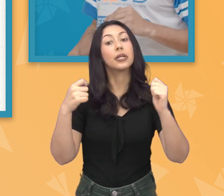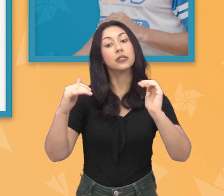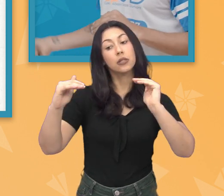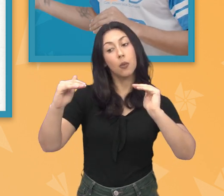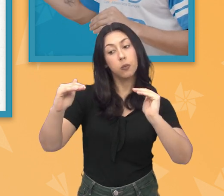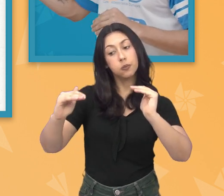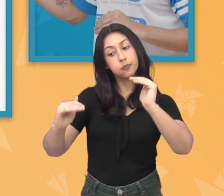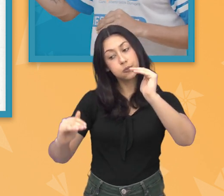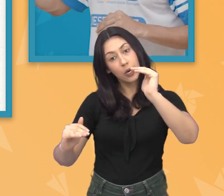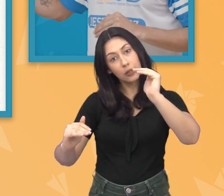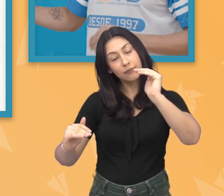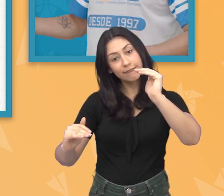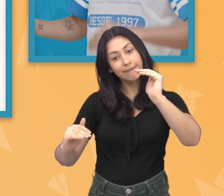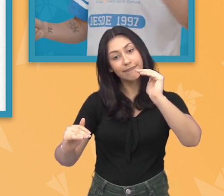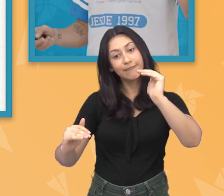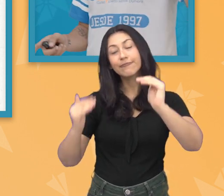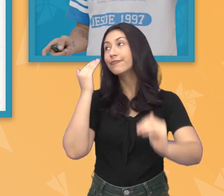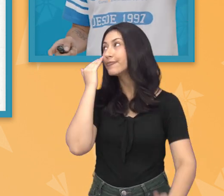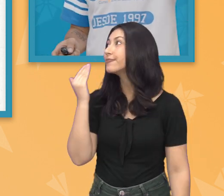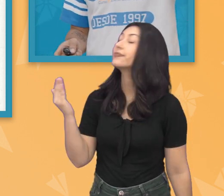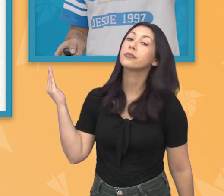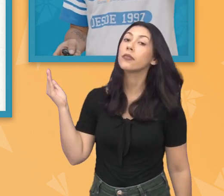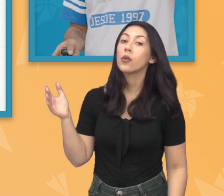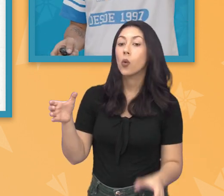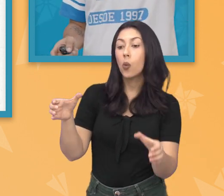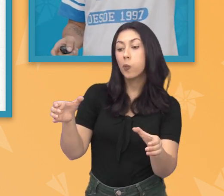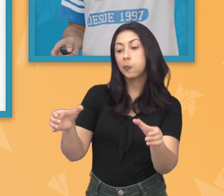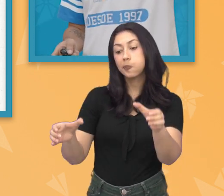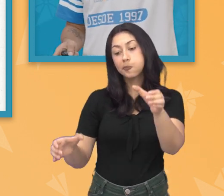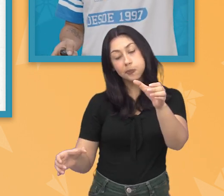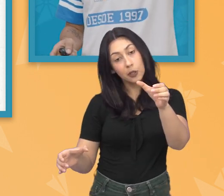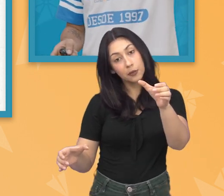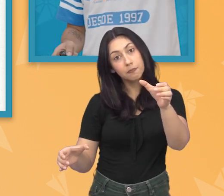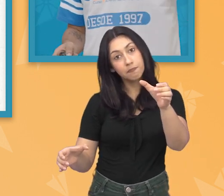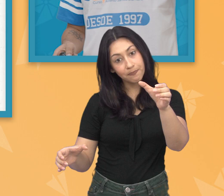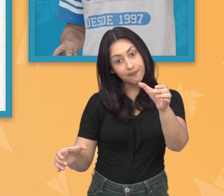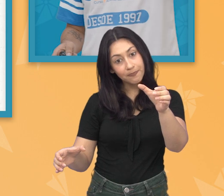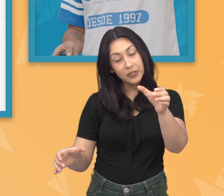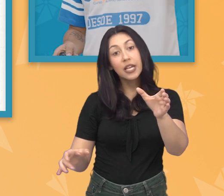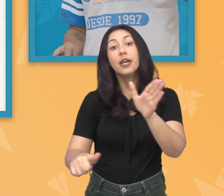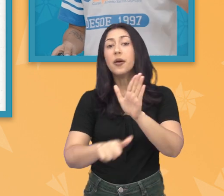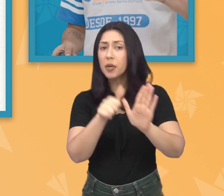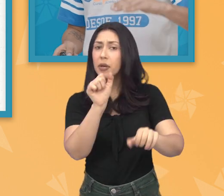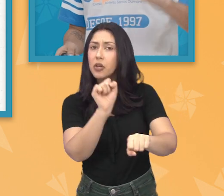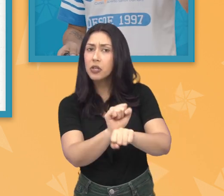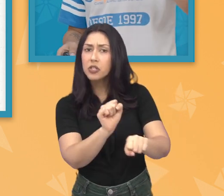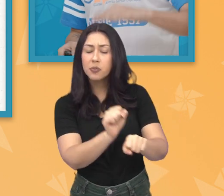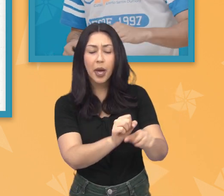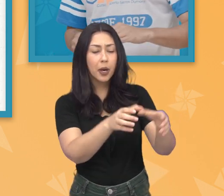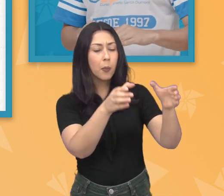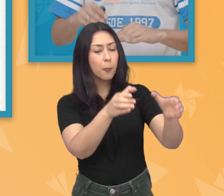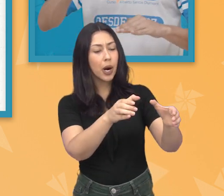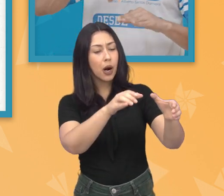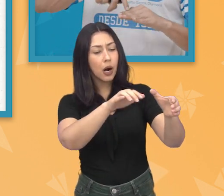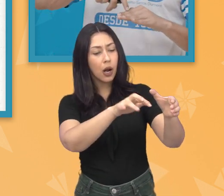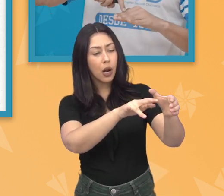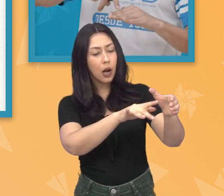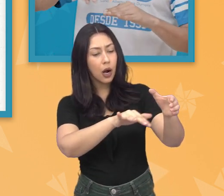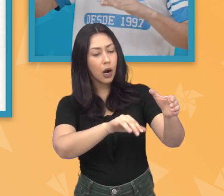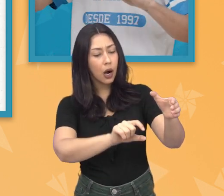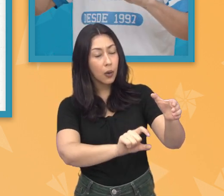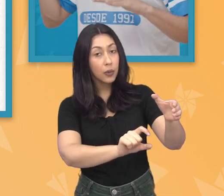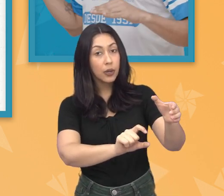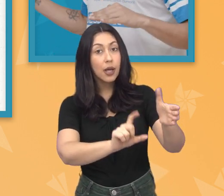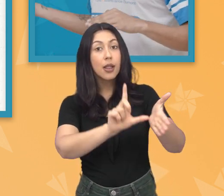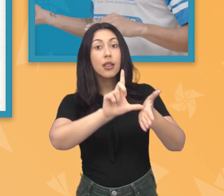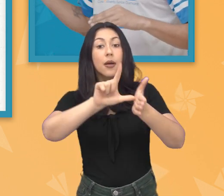desse líquido. A gente pode dizer, a gente deixa ali em repouso, de novo, o sólido para ele se decantar, né, ele sedimentar no fundo, e depois a gente